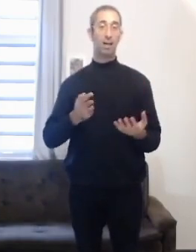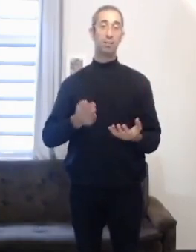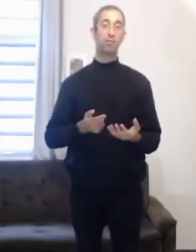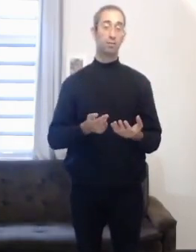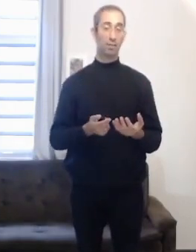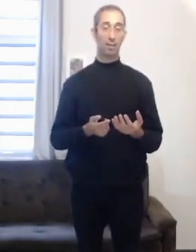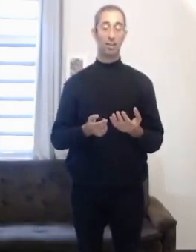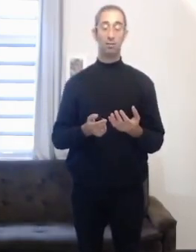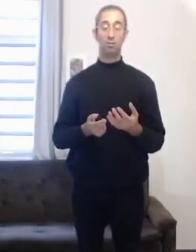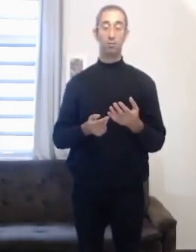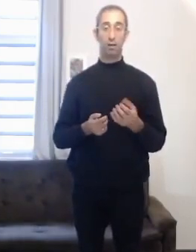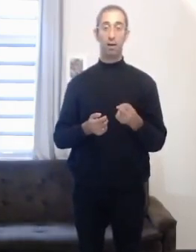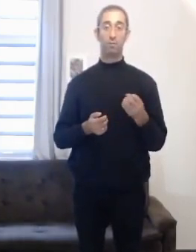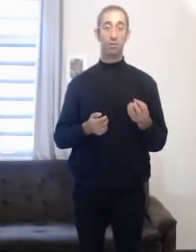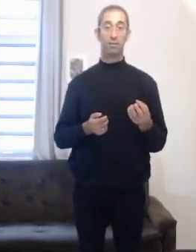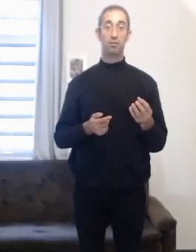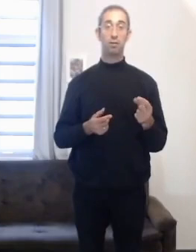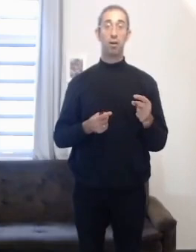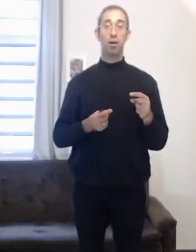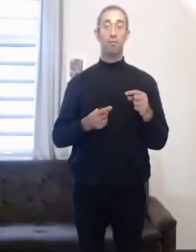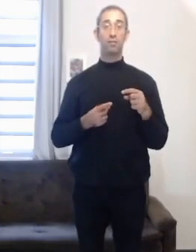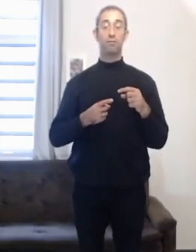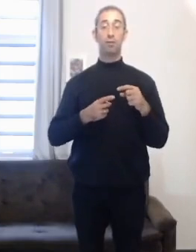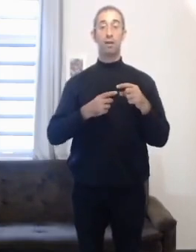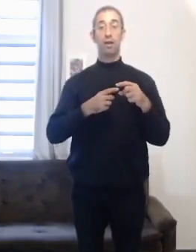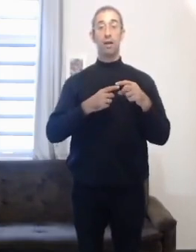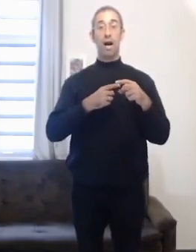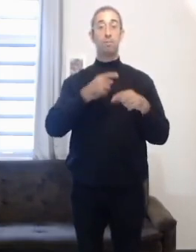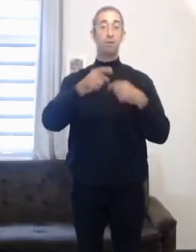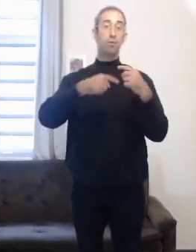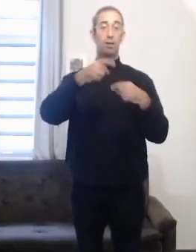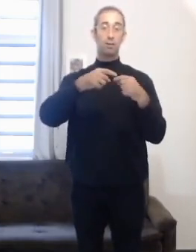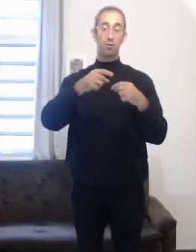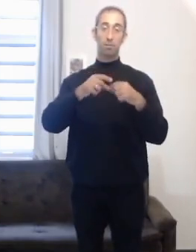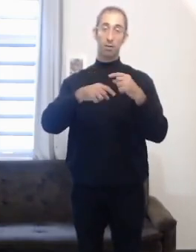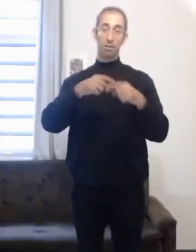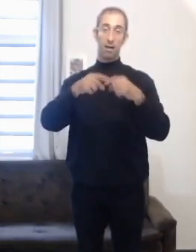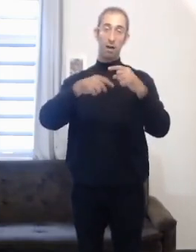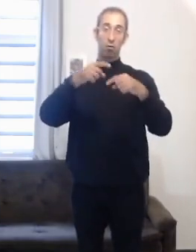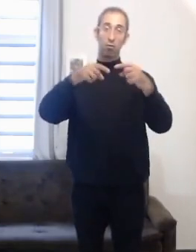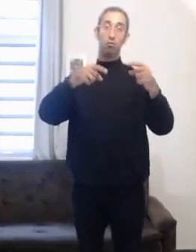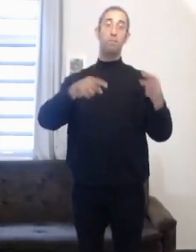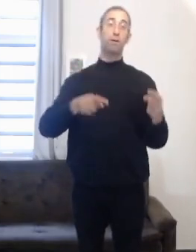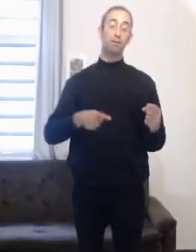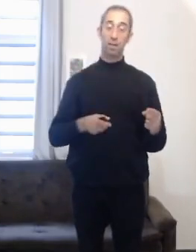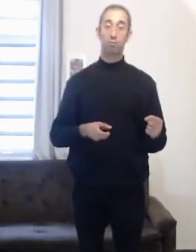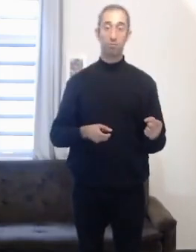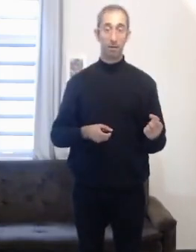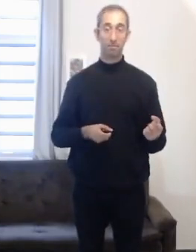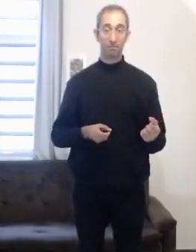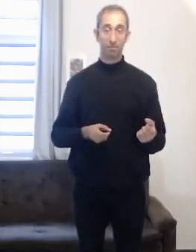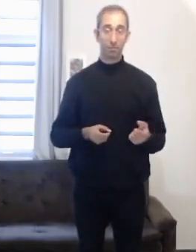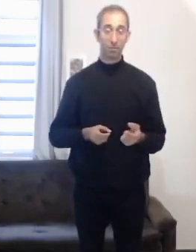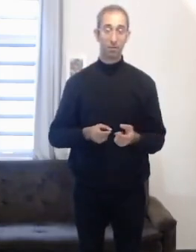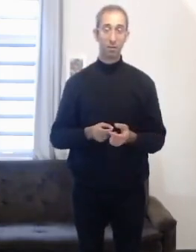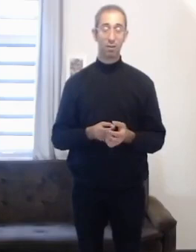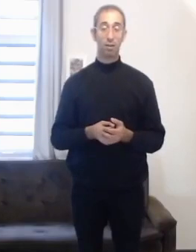a realidade que você está querendo explorar, os processos, você foi aprimorando a sua hipótese ao longo do projeto,